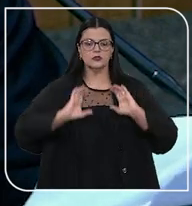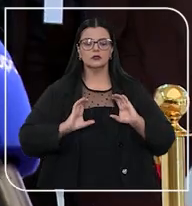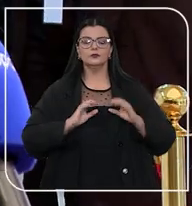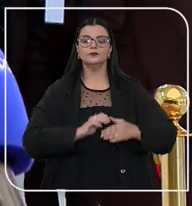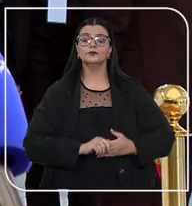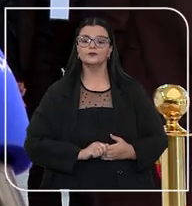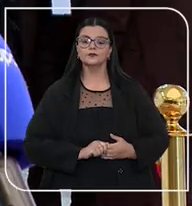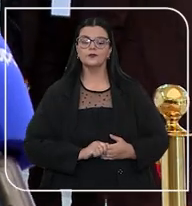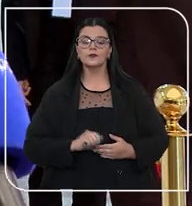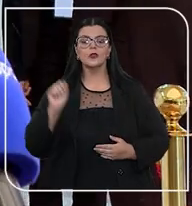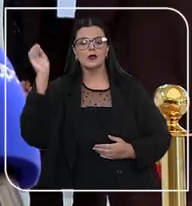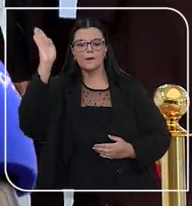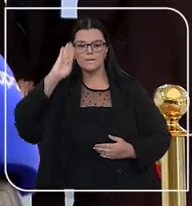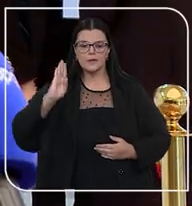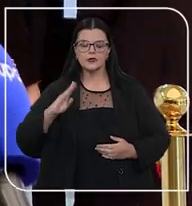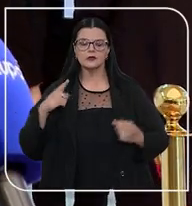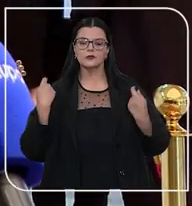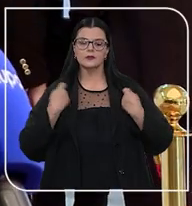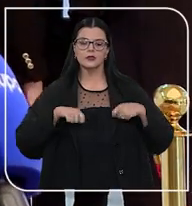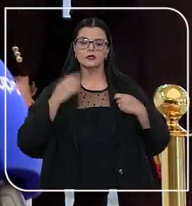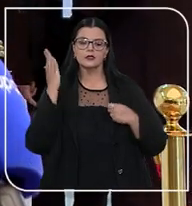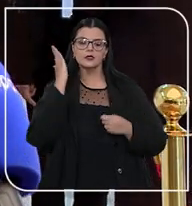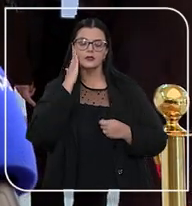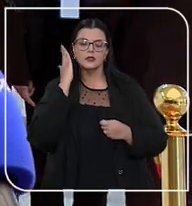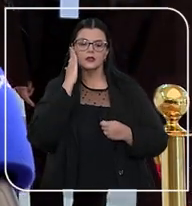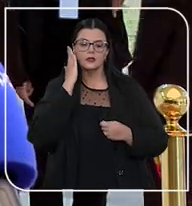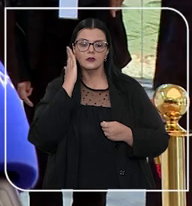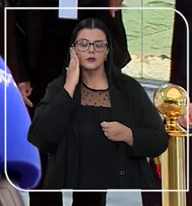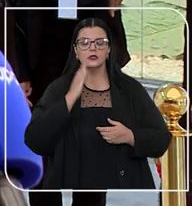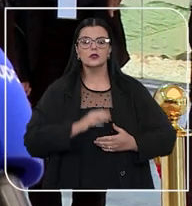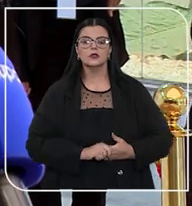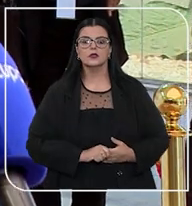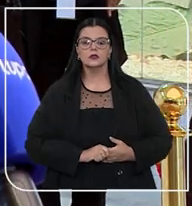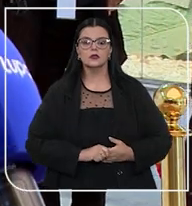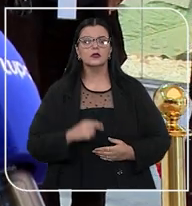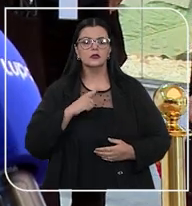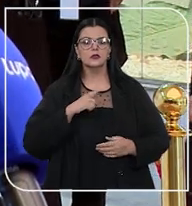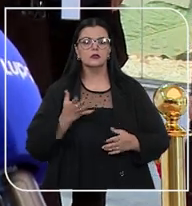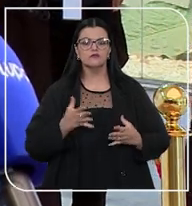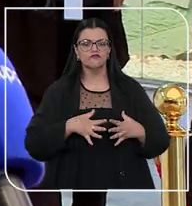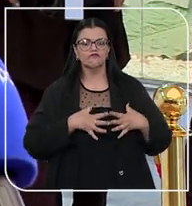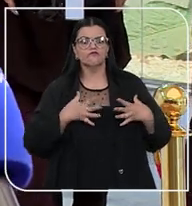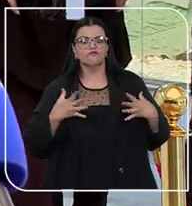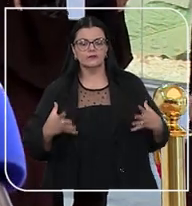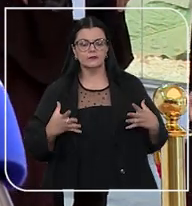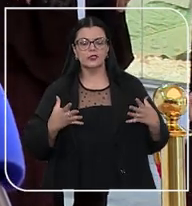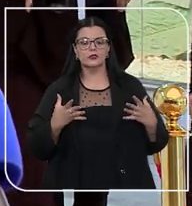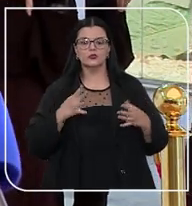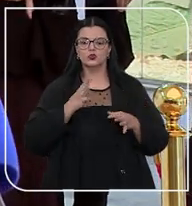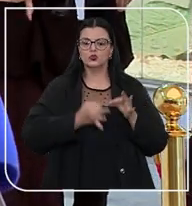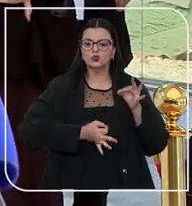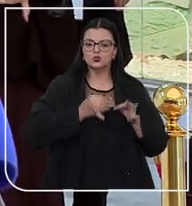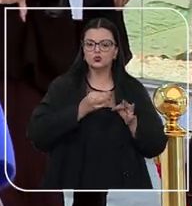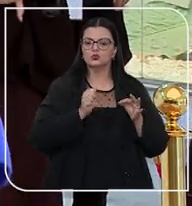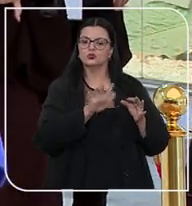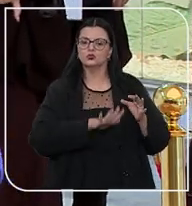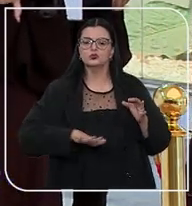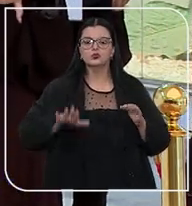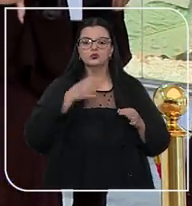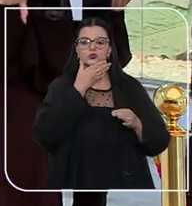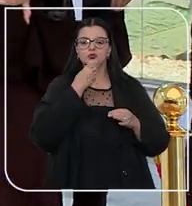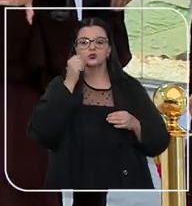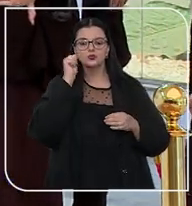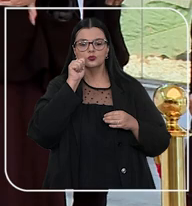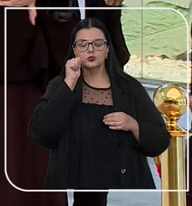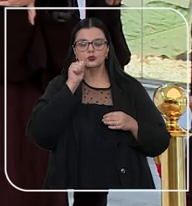cidadãos. O Brasil precisa saber, todo o Brasil, da grandiosidade do seu judiciário a partir